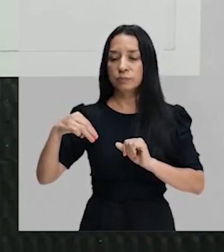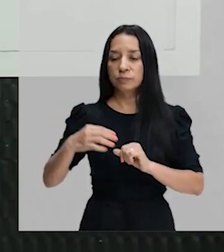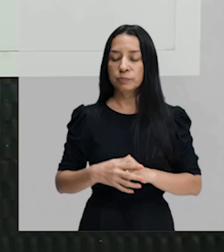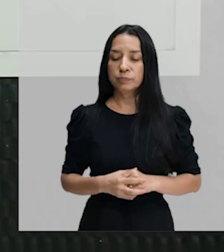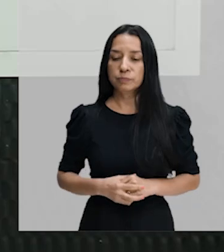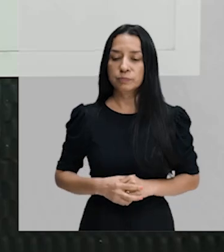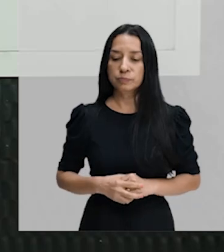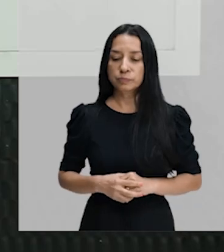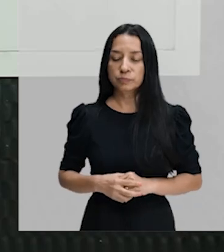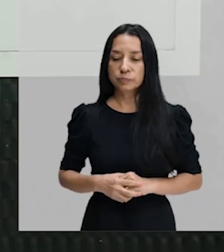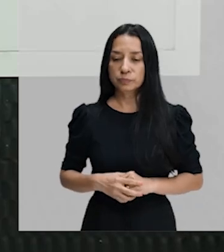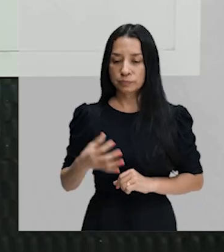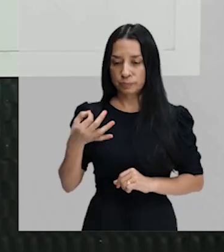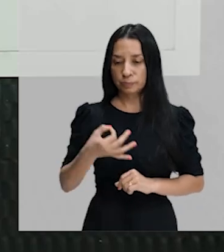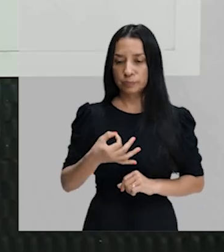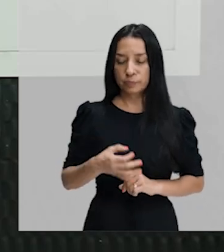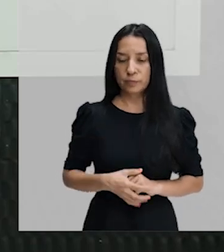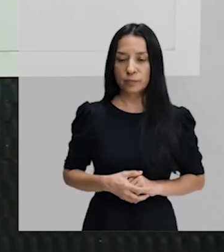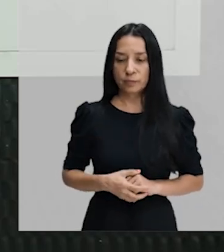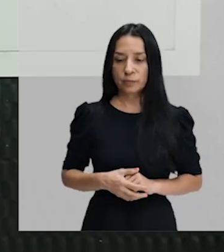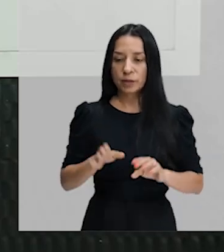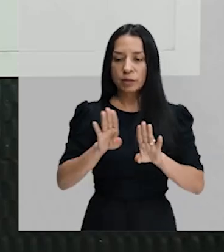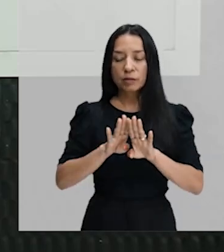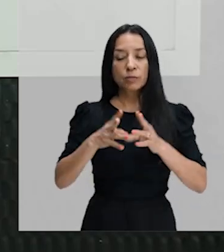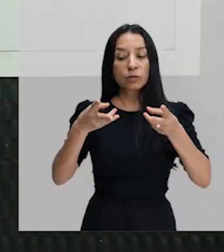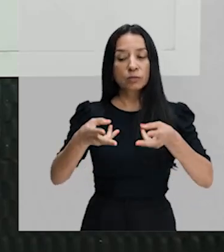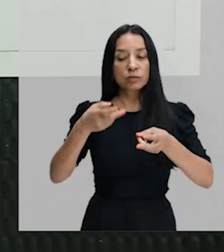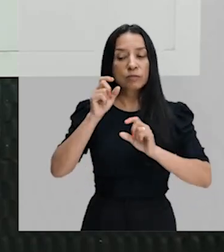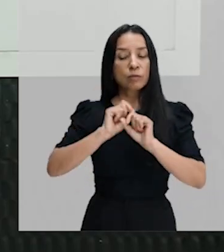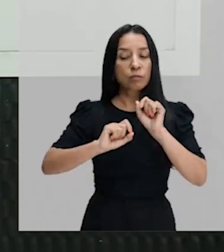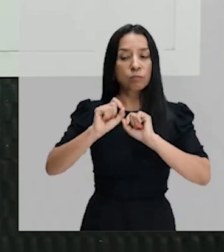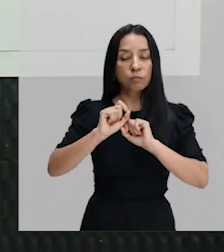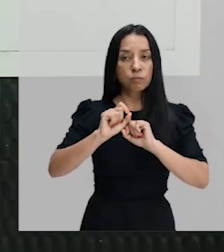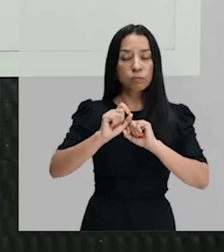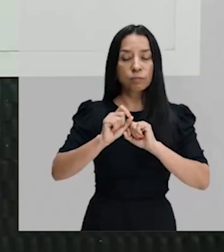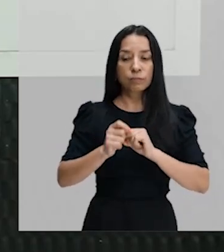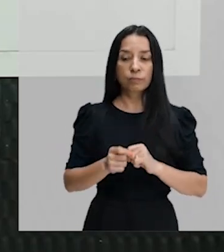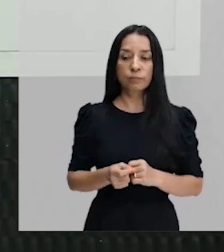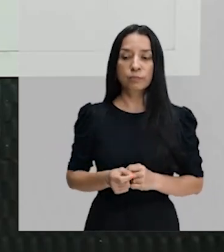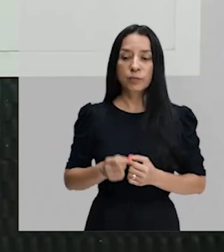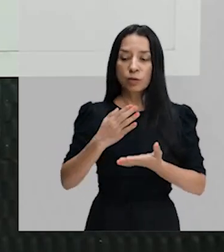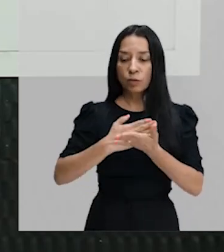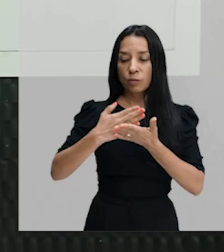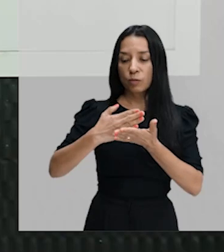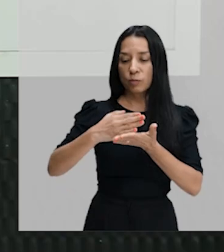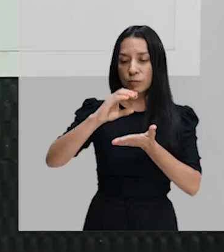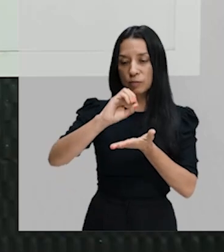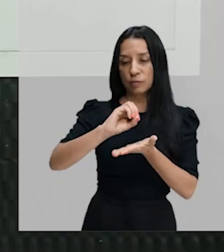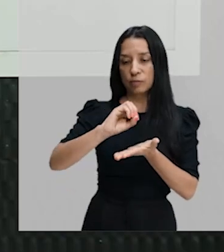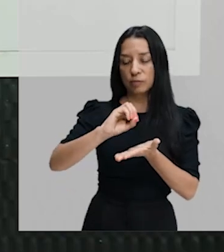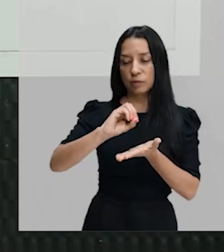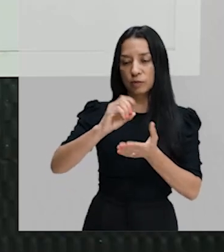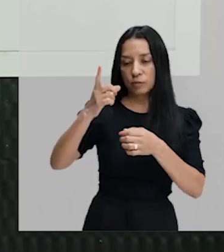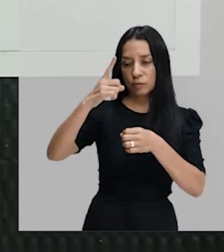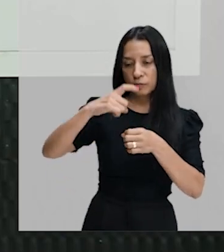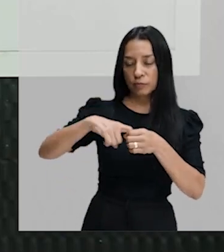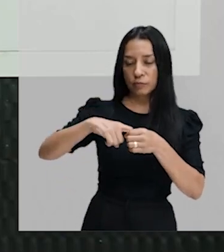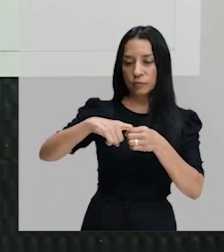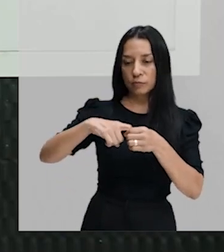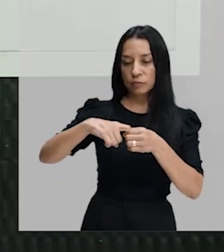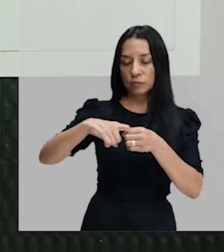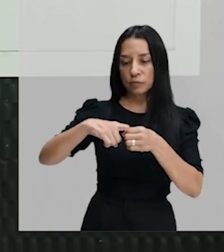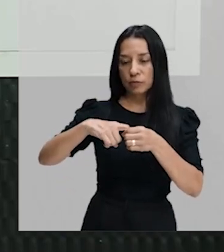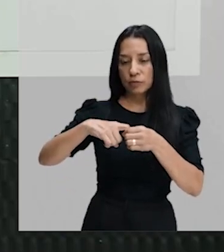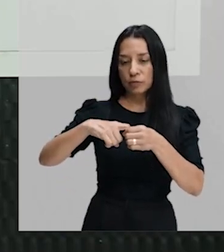dar 8 cm certo a gente também é observar o seguinte começa no zero voltou né